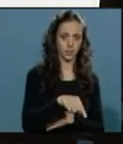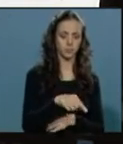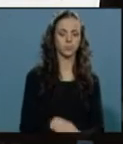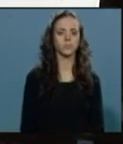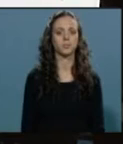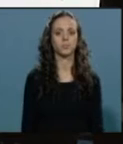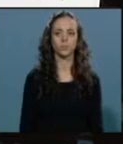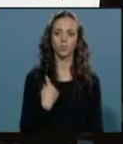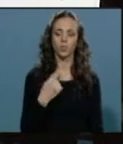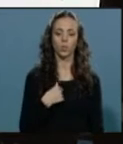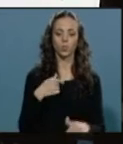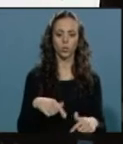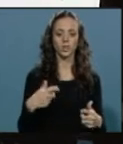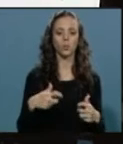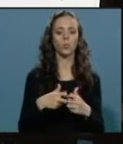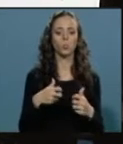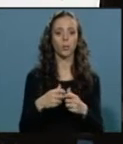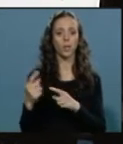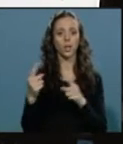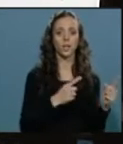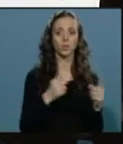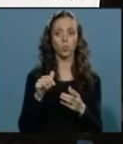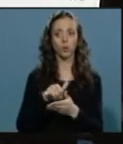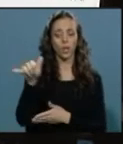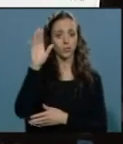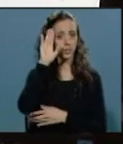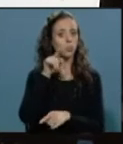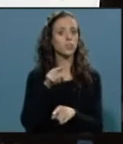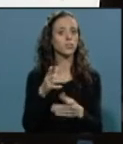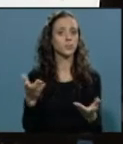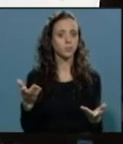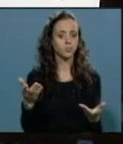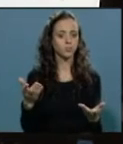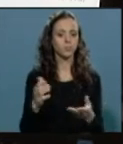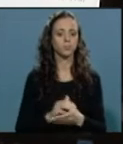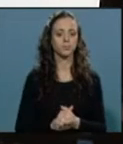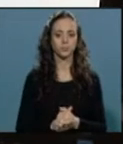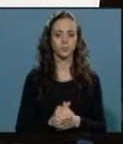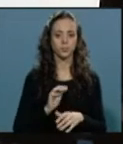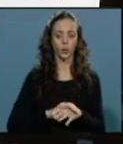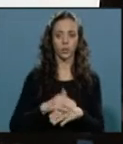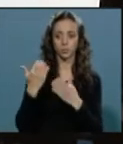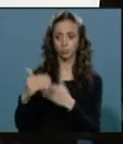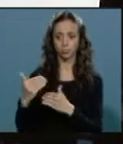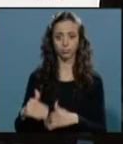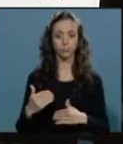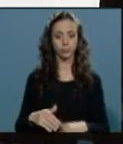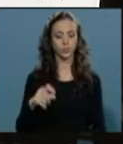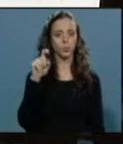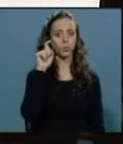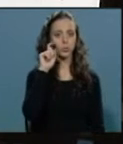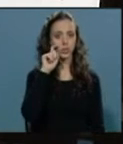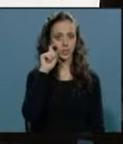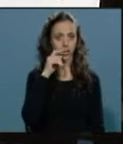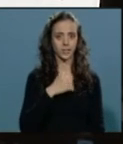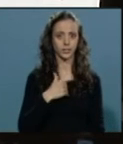da Madeira. Nós temos hoje um problema no transporte aéreo, o senhor sabe disso. Devido às restrições e à proteção